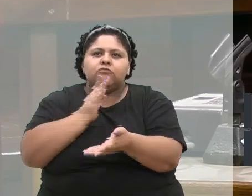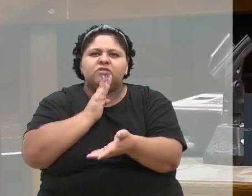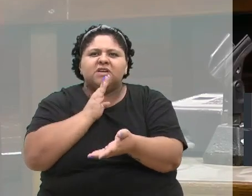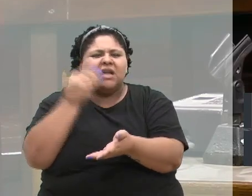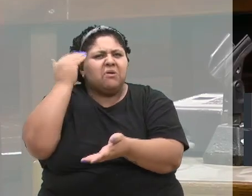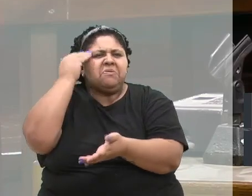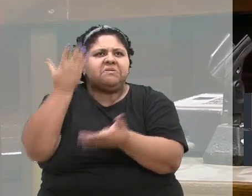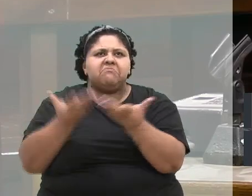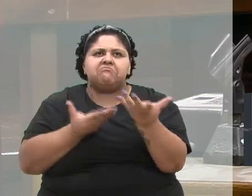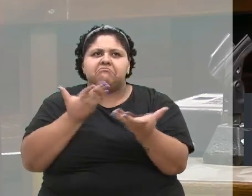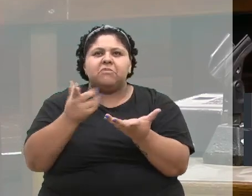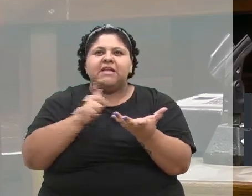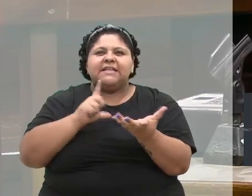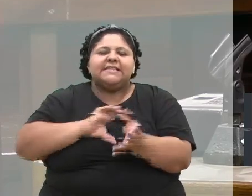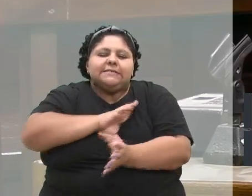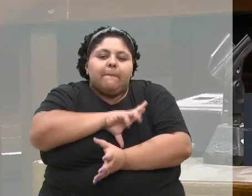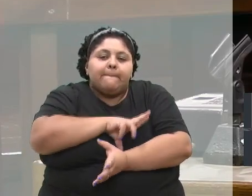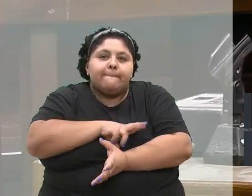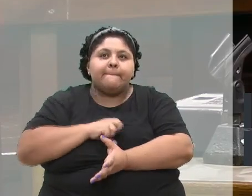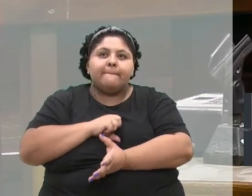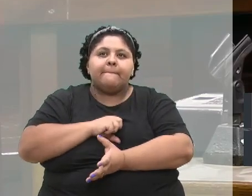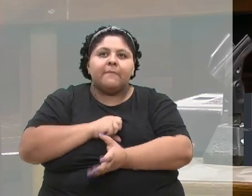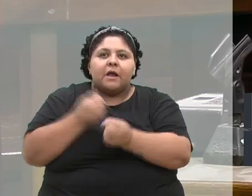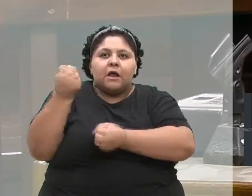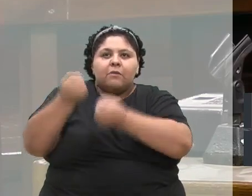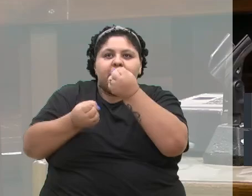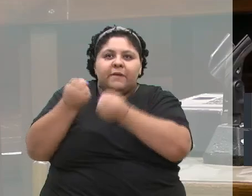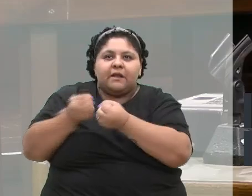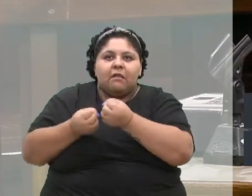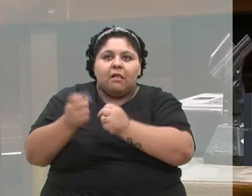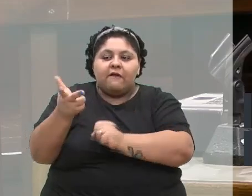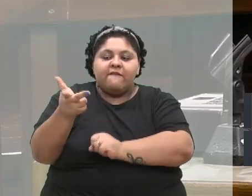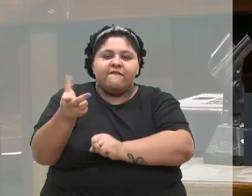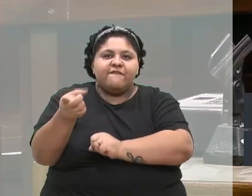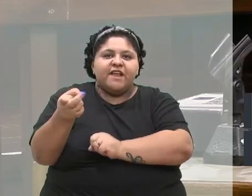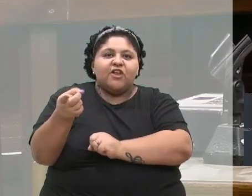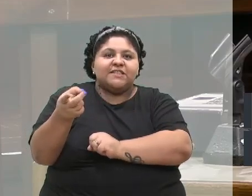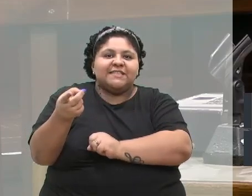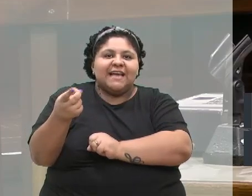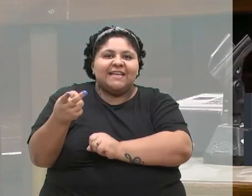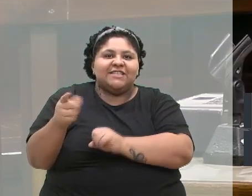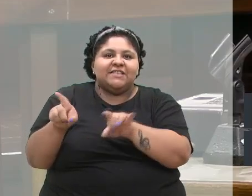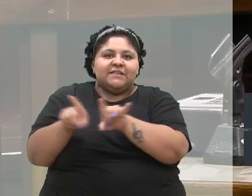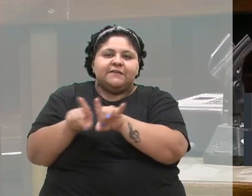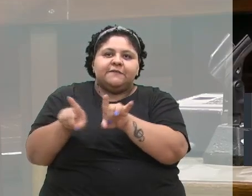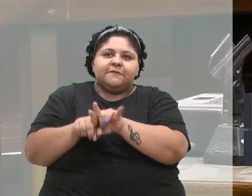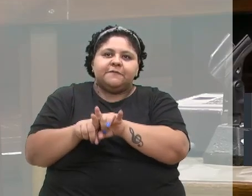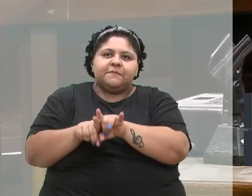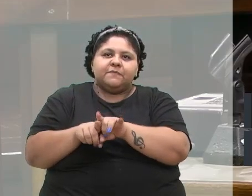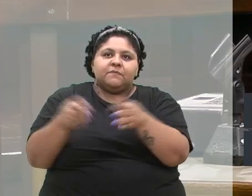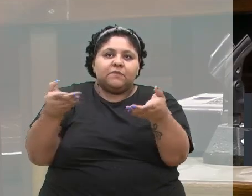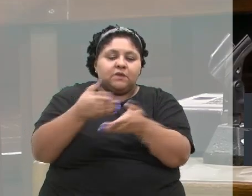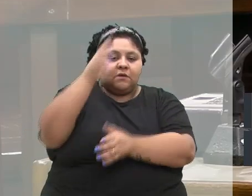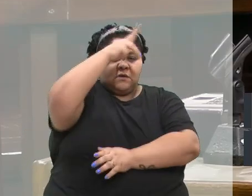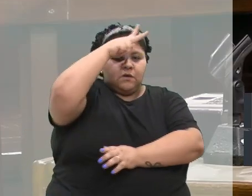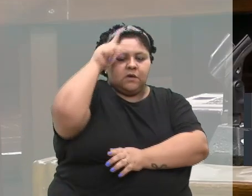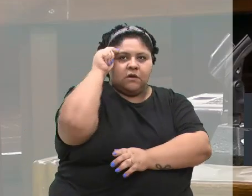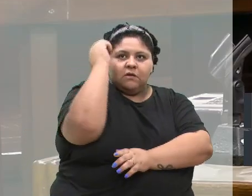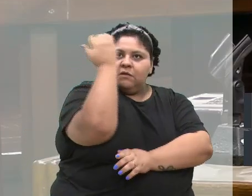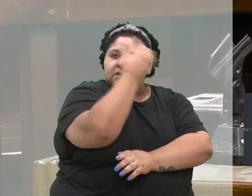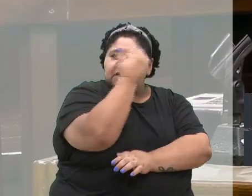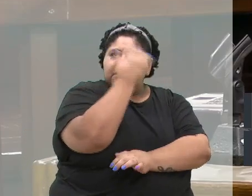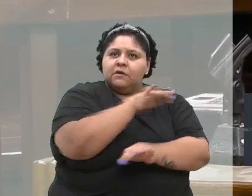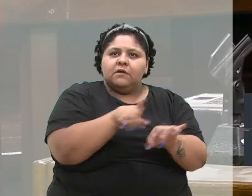sabia que tem esse amor pelo carro, pela velocidade, e agora o prefeito Adiló de Domênico, juntamente com o